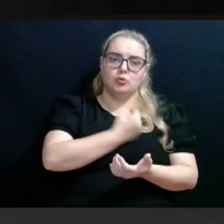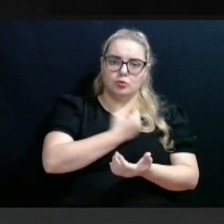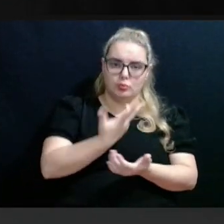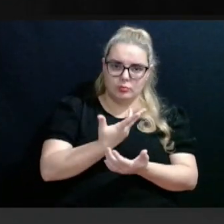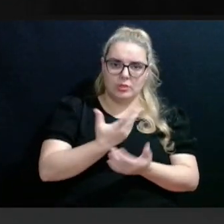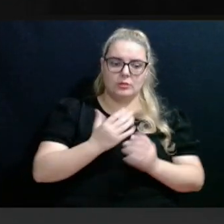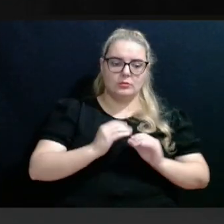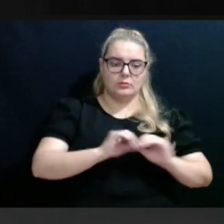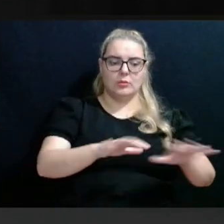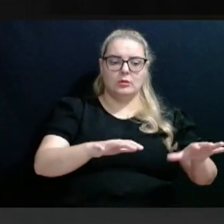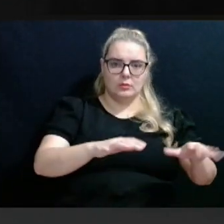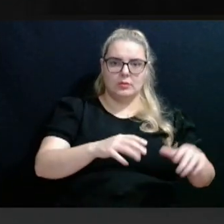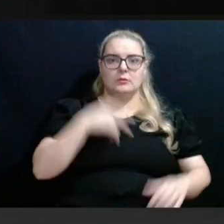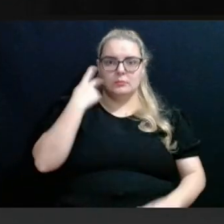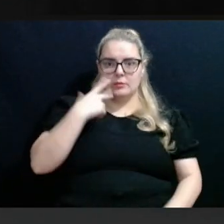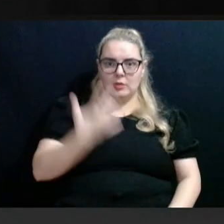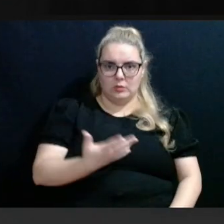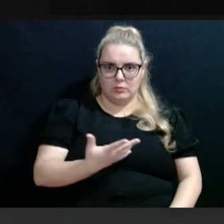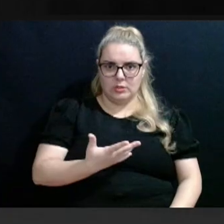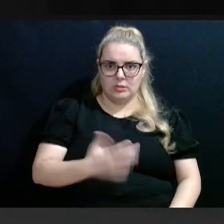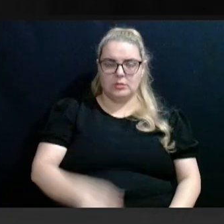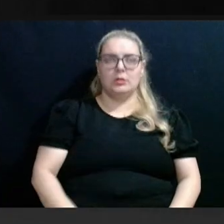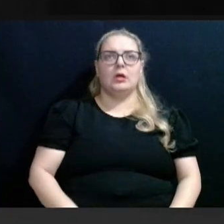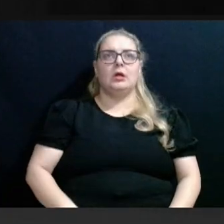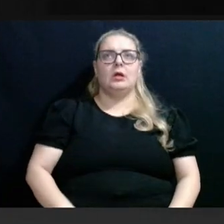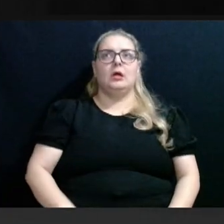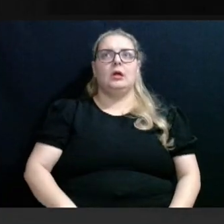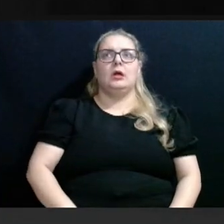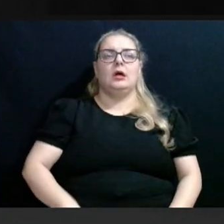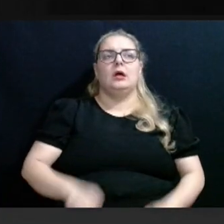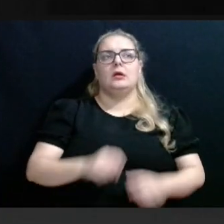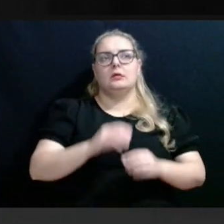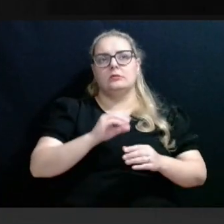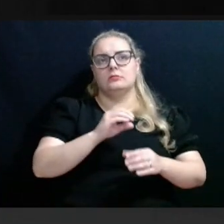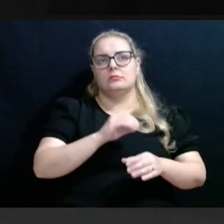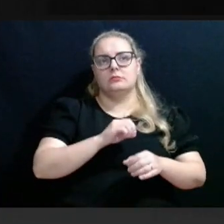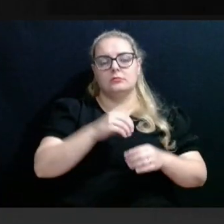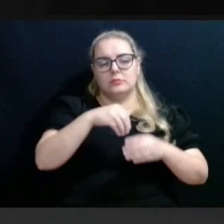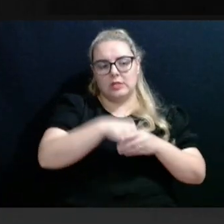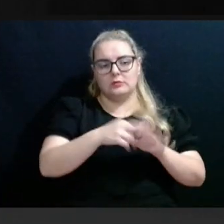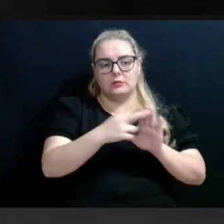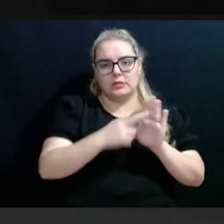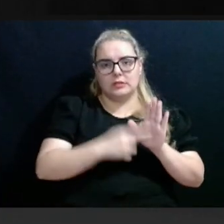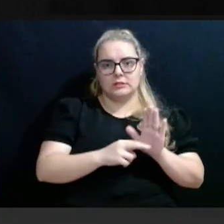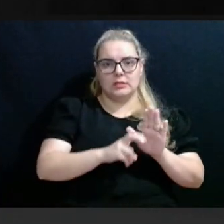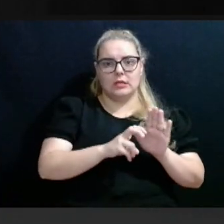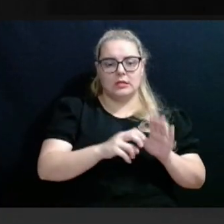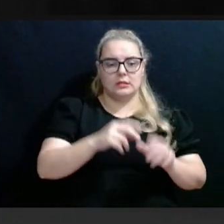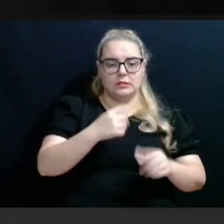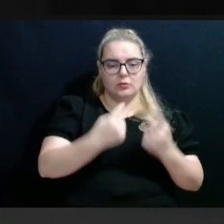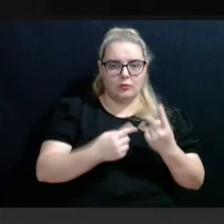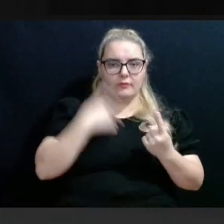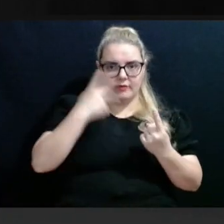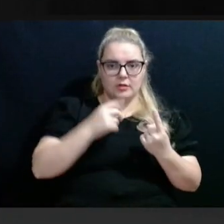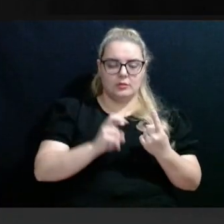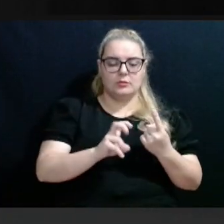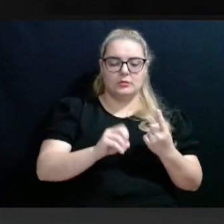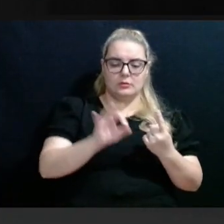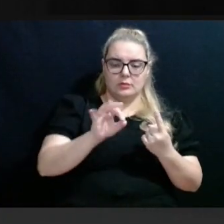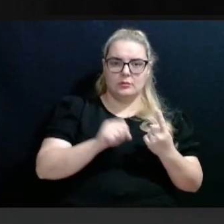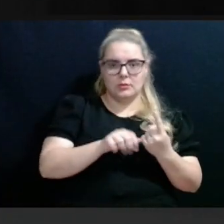um segmento. Dentro dela, ela tem o seguinte: 50% do valor total tem que ser para a saúde,